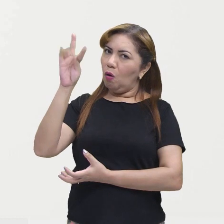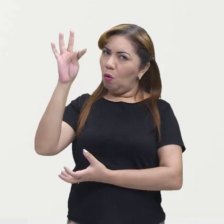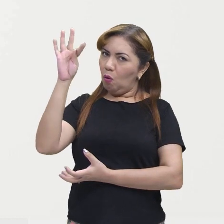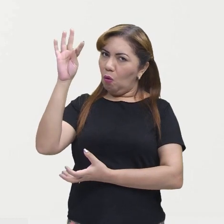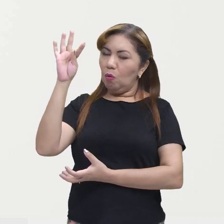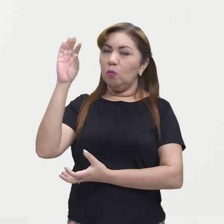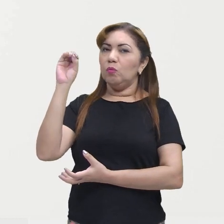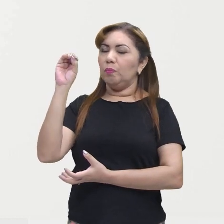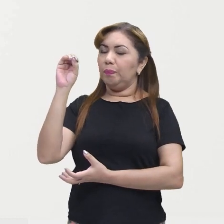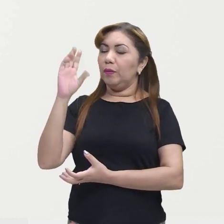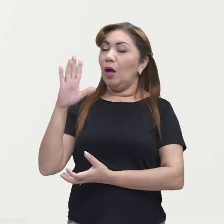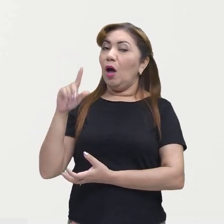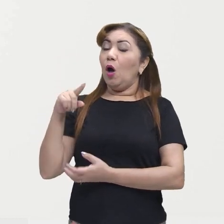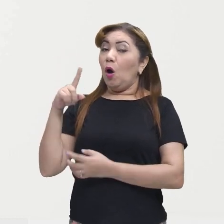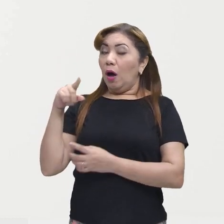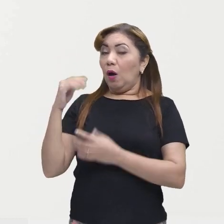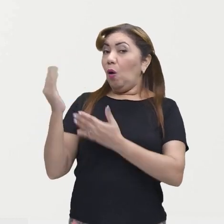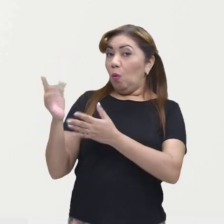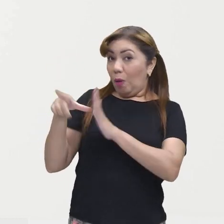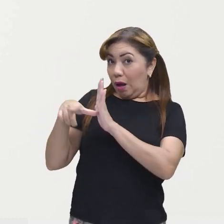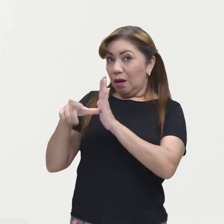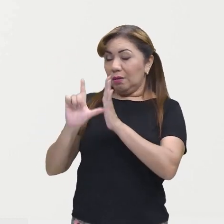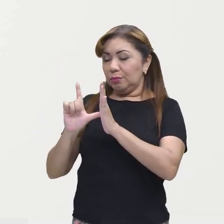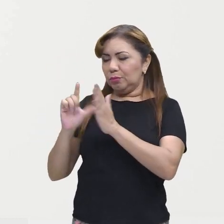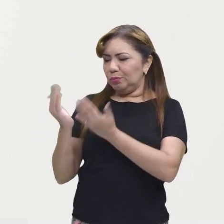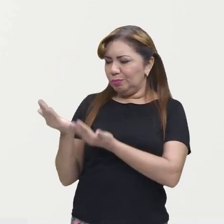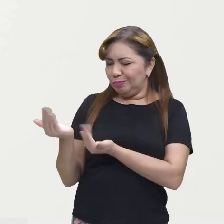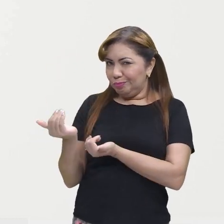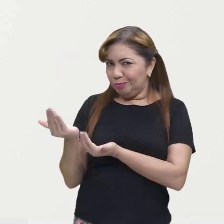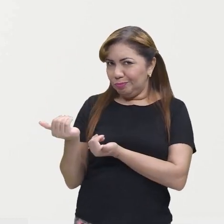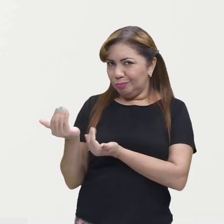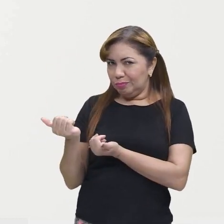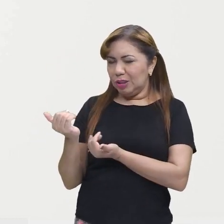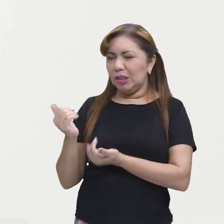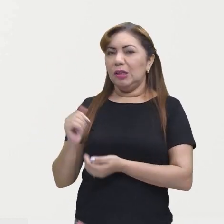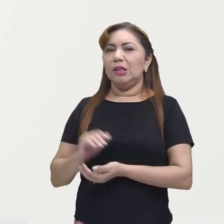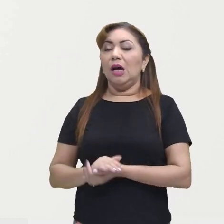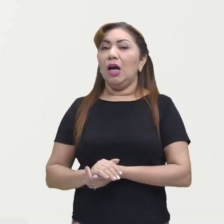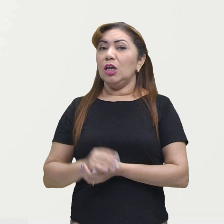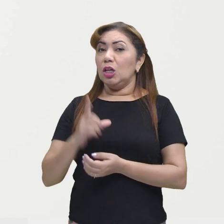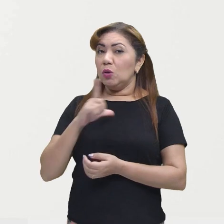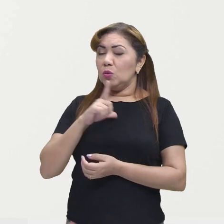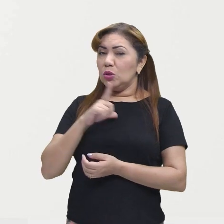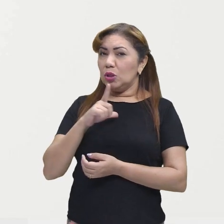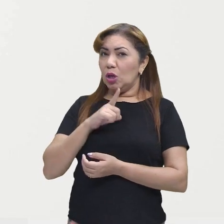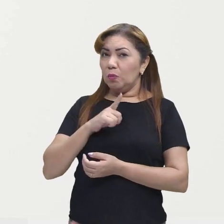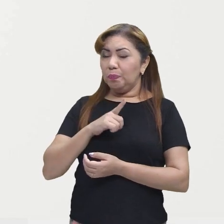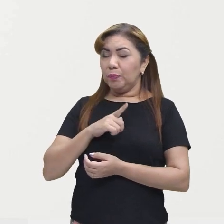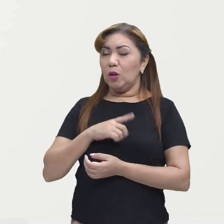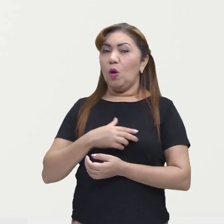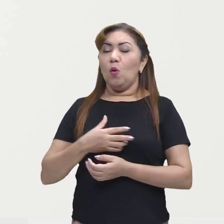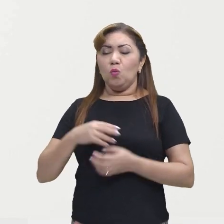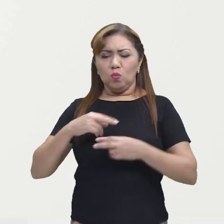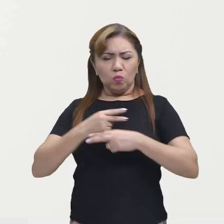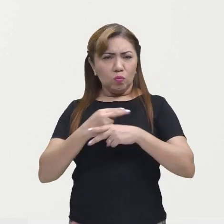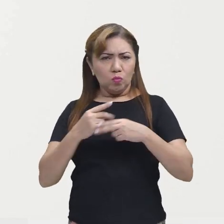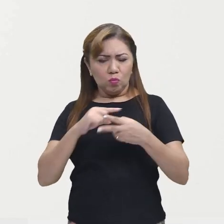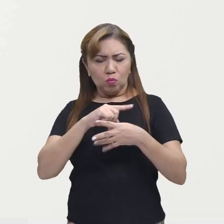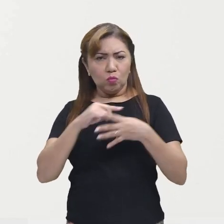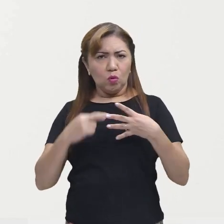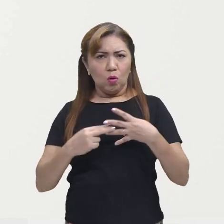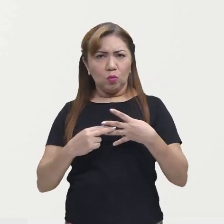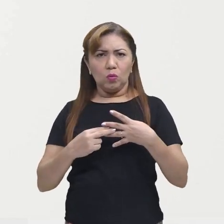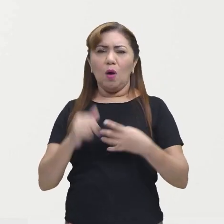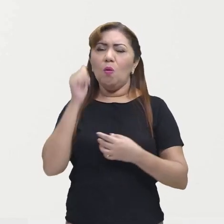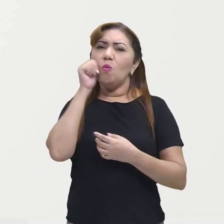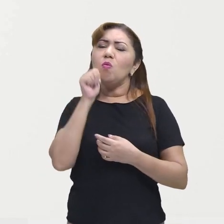um outro processo, que é a maturação dos órgãos sexuais, que é onde é possível ele se